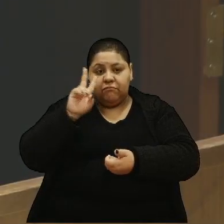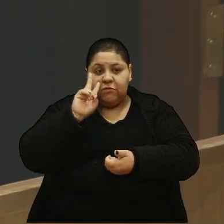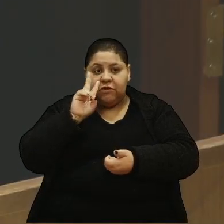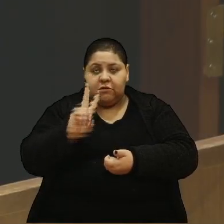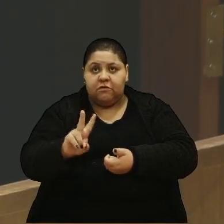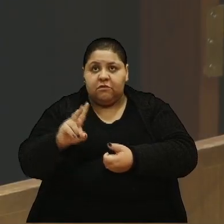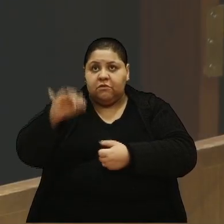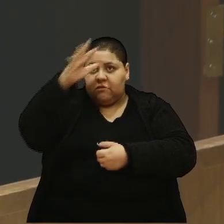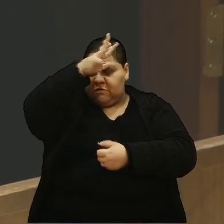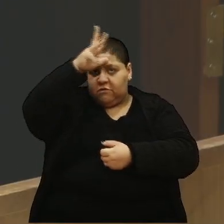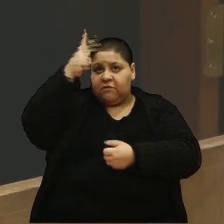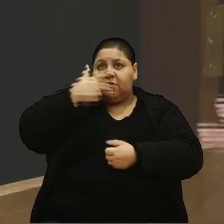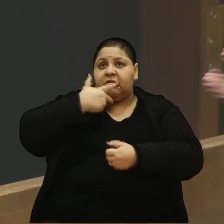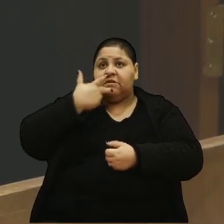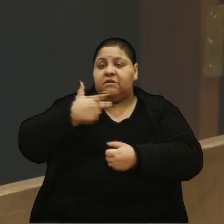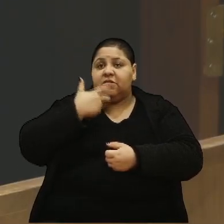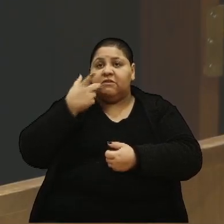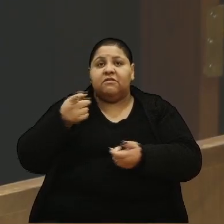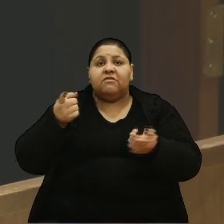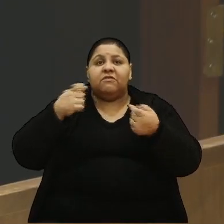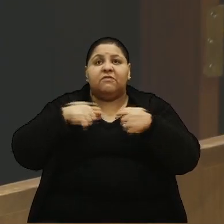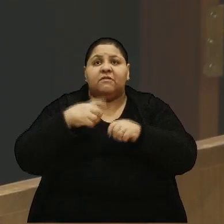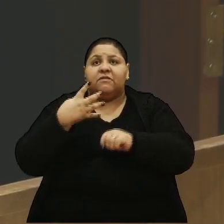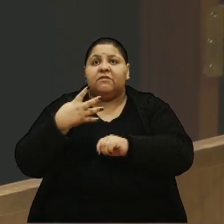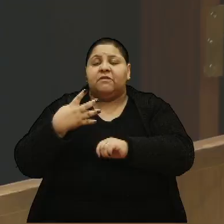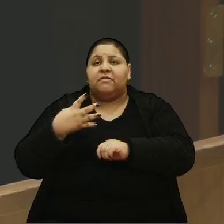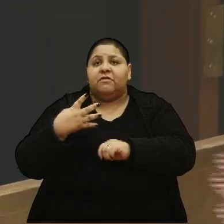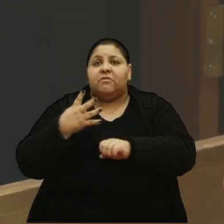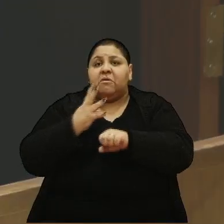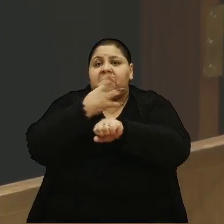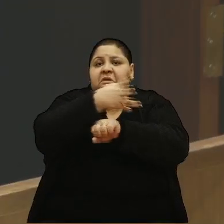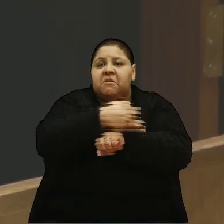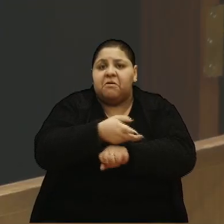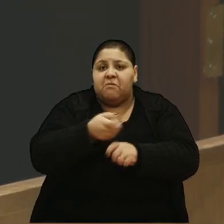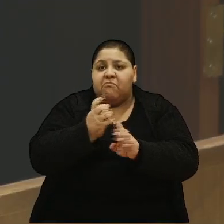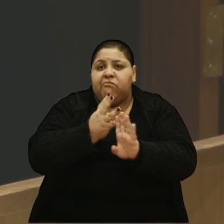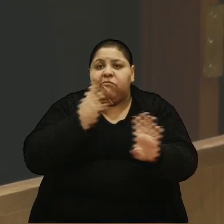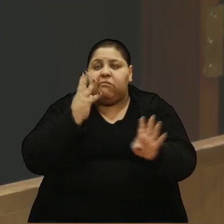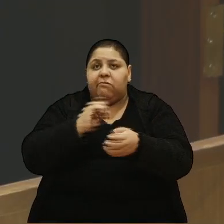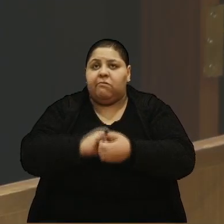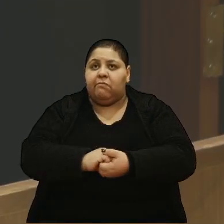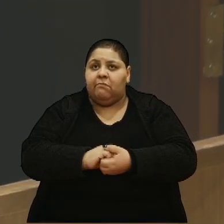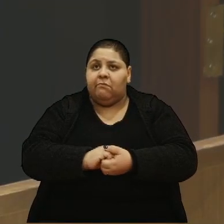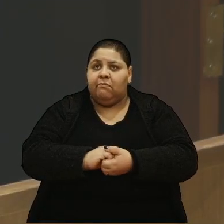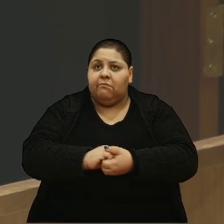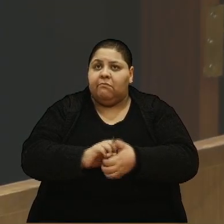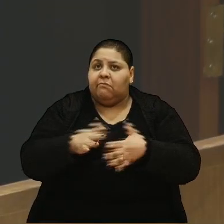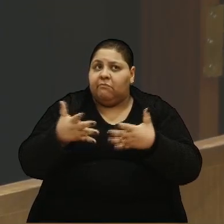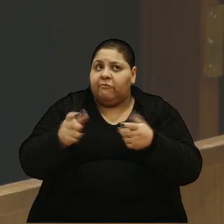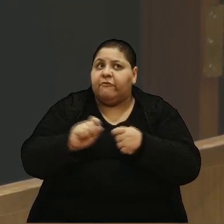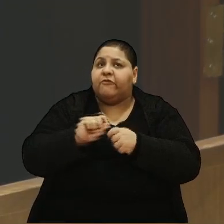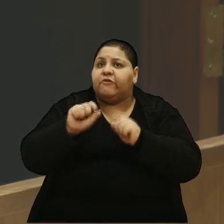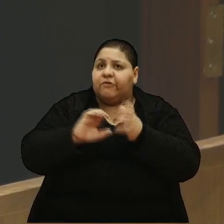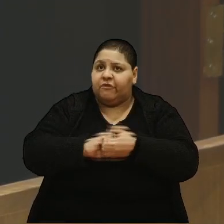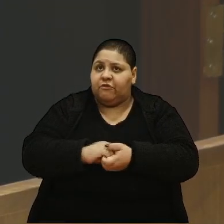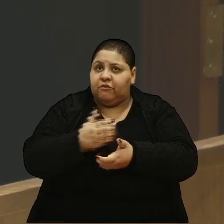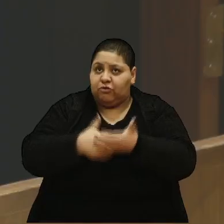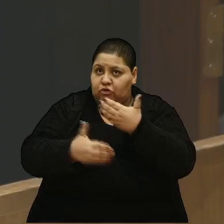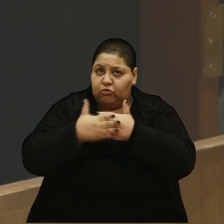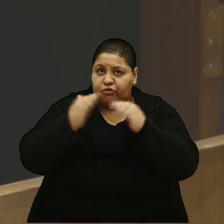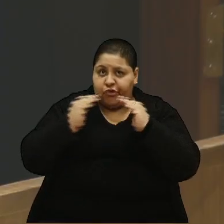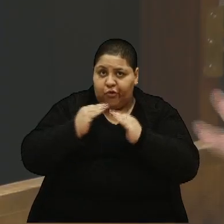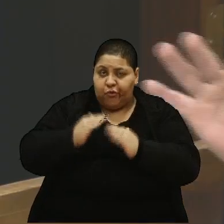vezes, o executivo vir falar o seguinte: não precisa ir às 4 da manhã para pegar fila, não precisa mais. Tá, mas aí vai fazer o seguinte: todo mundo se